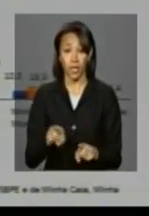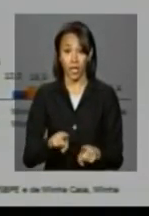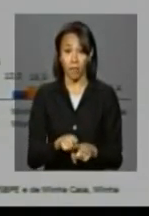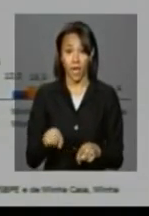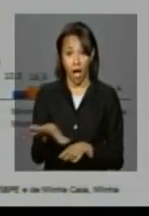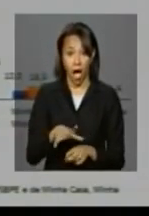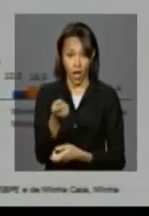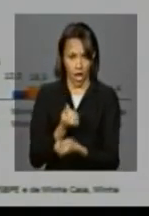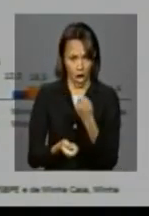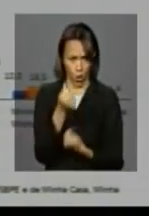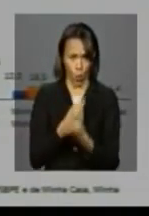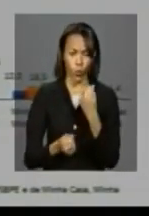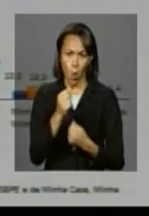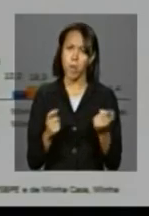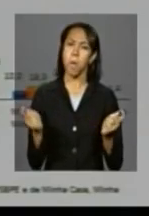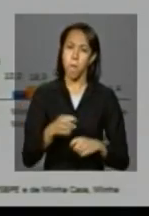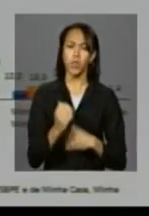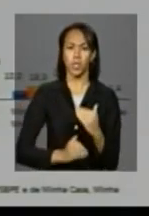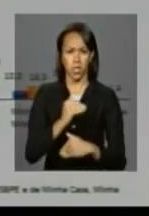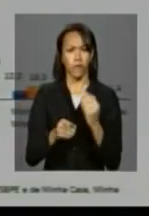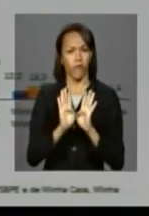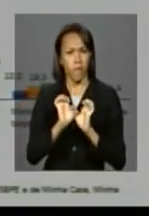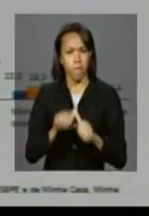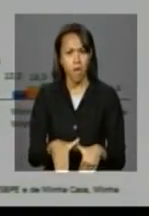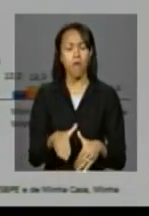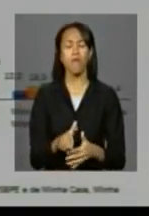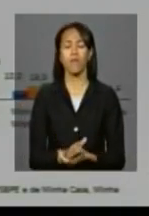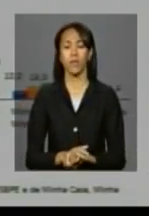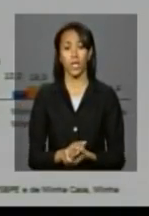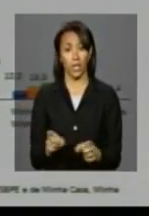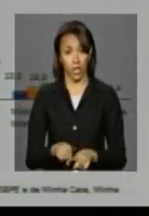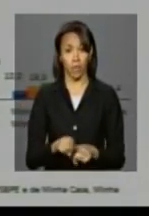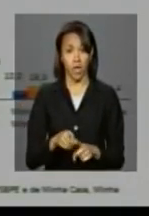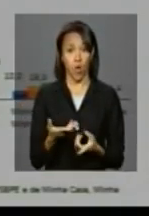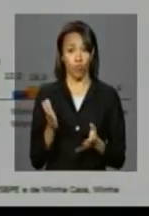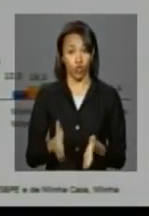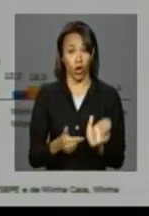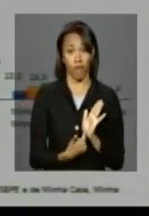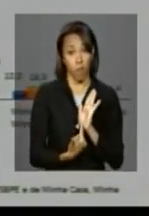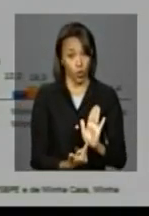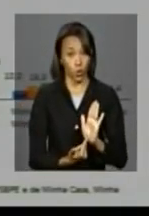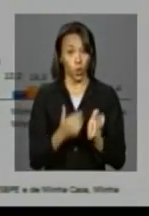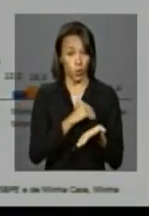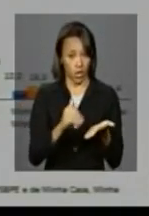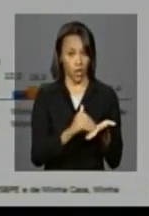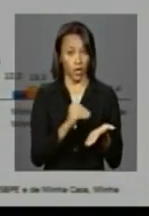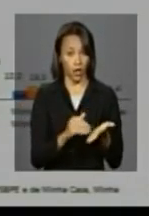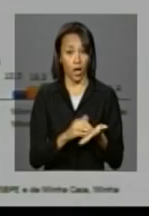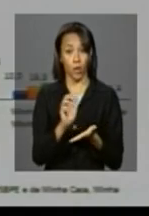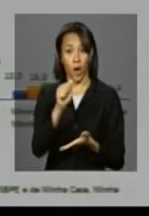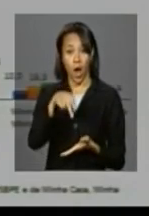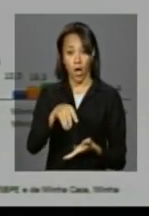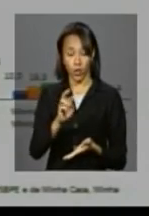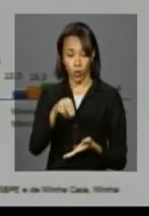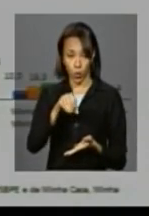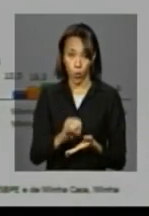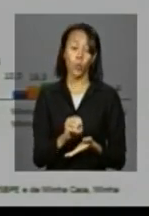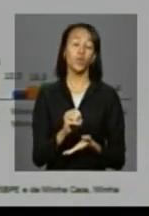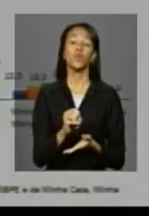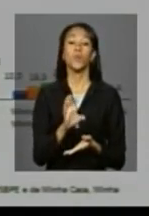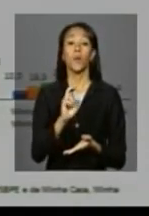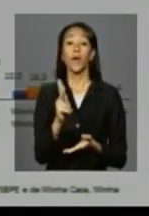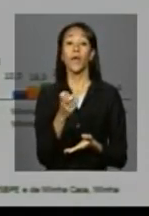econômico brasileiro possa se desenvolver bem e, como bem apresentou aqui o secretário Antônio Henrique,